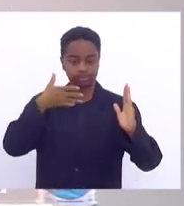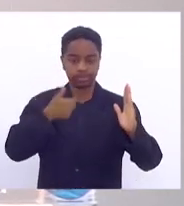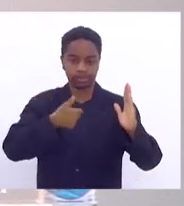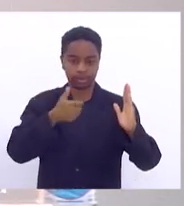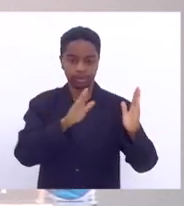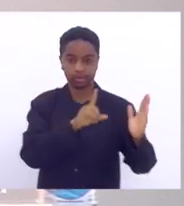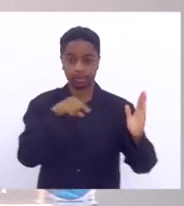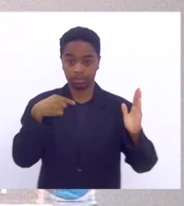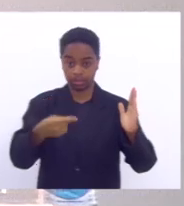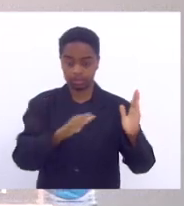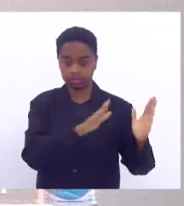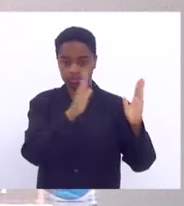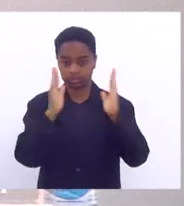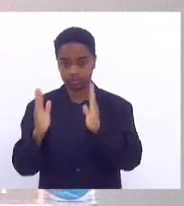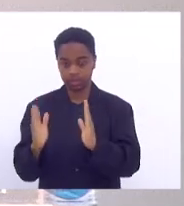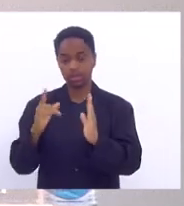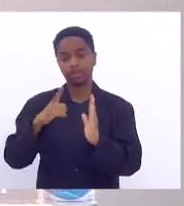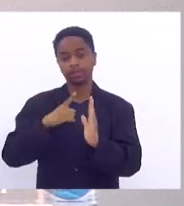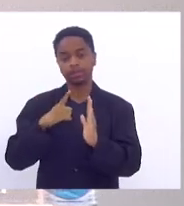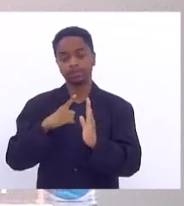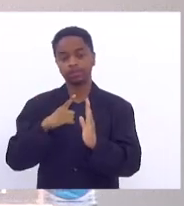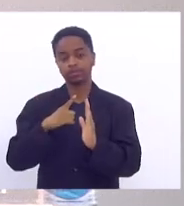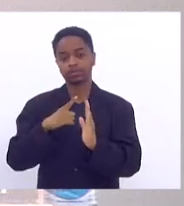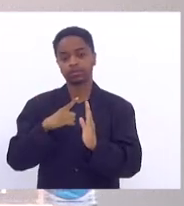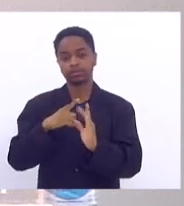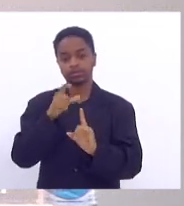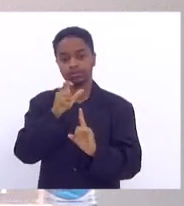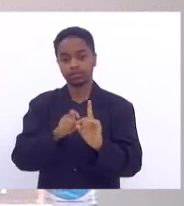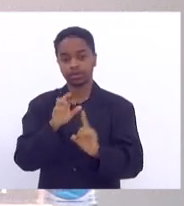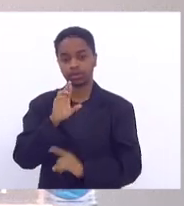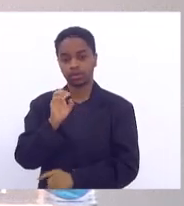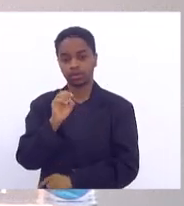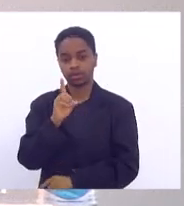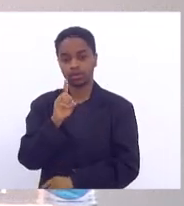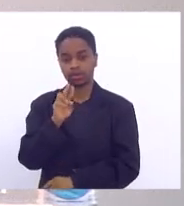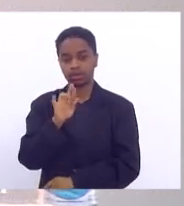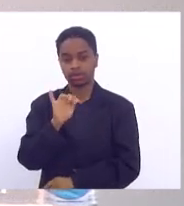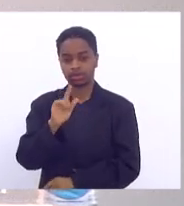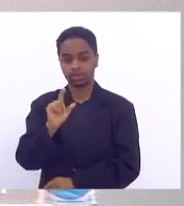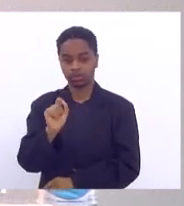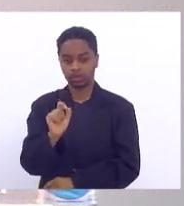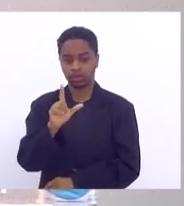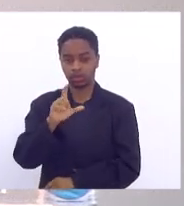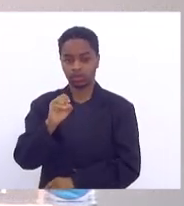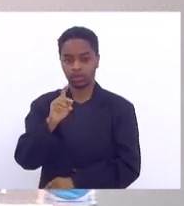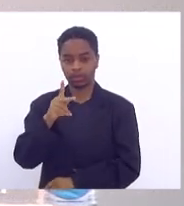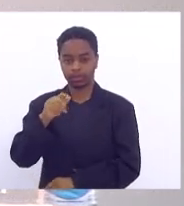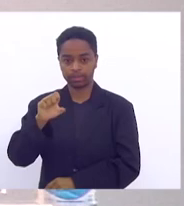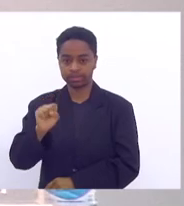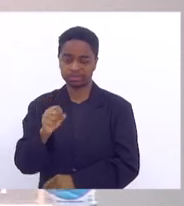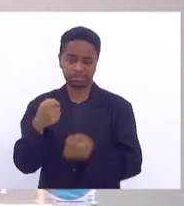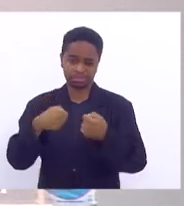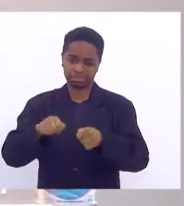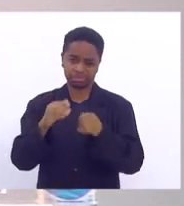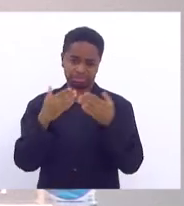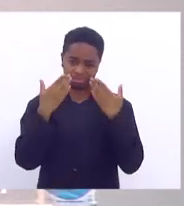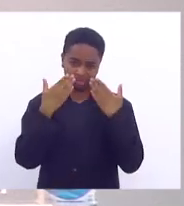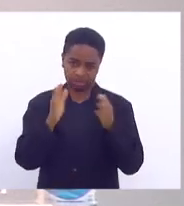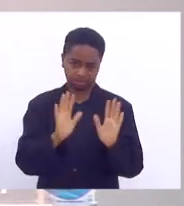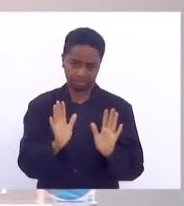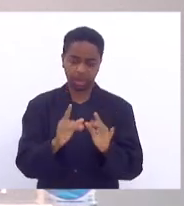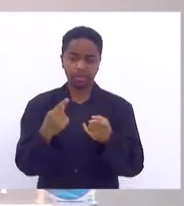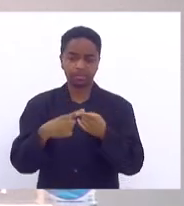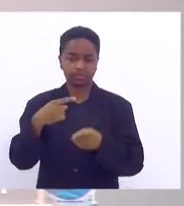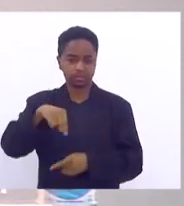painel nós teremos o nosso querido Dr Rodrigo Lopes eh que dispensa apresentações um procurador